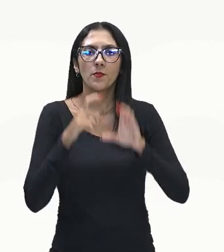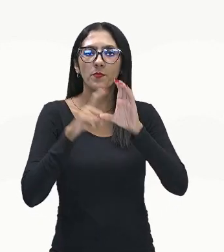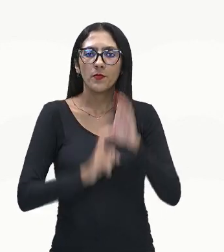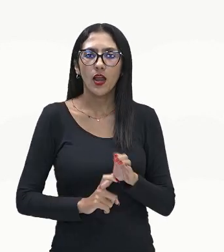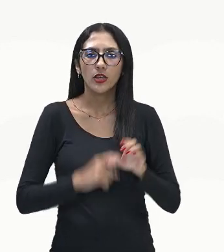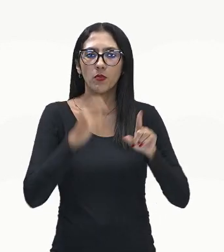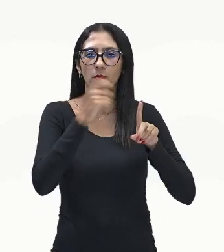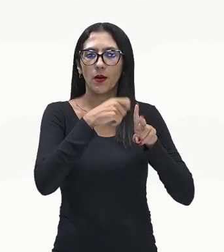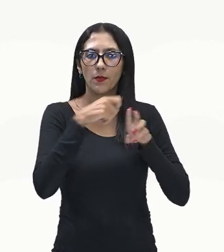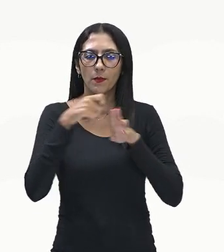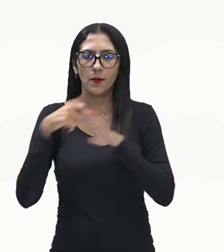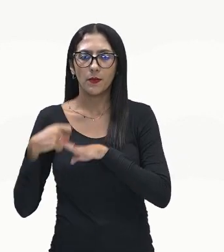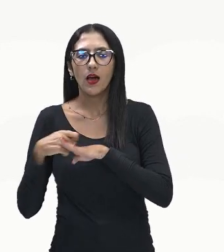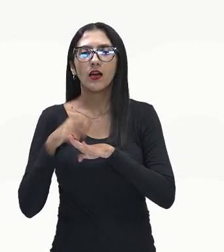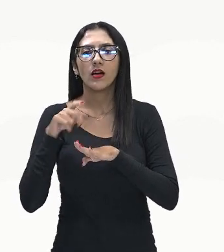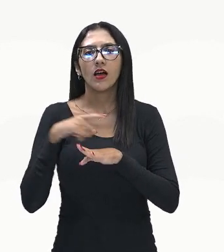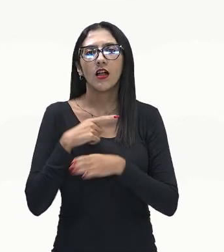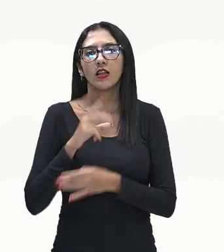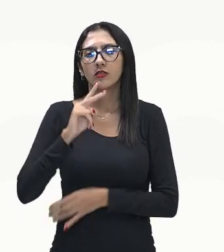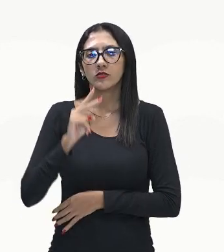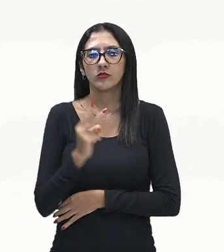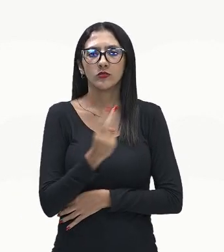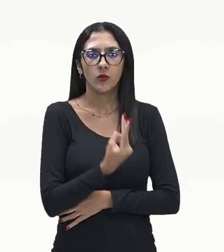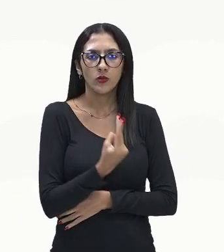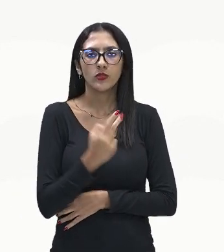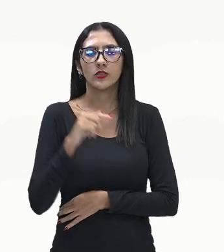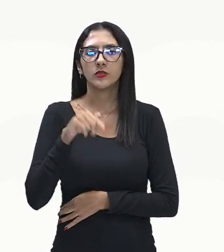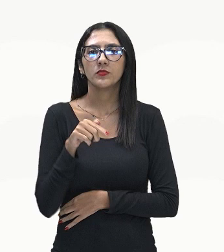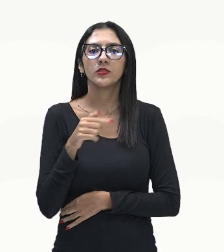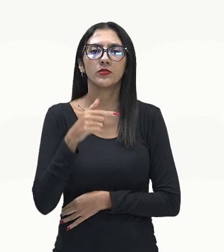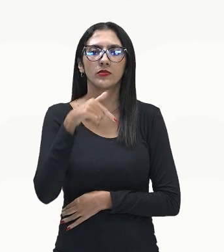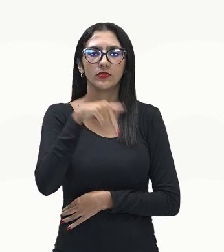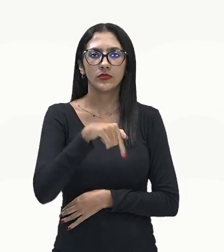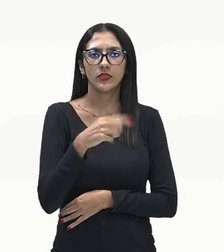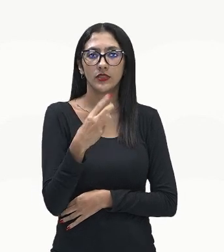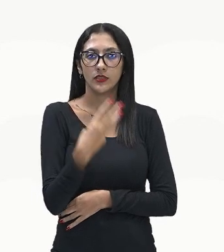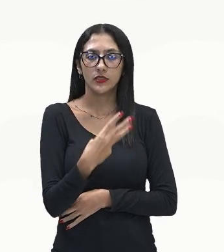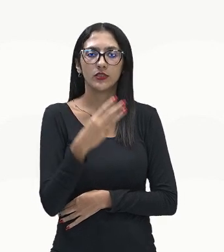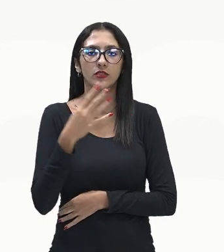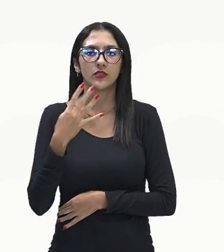família ficará no valor de